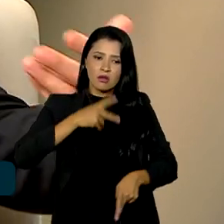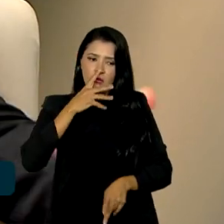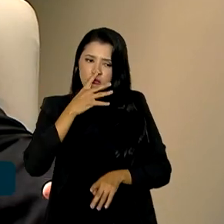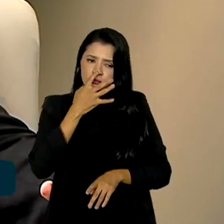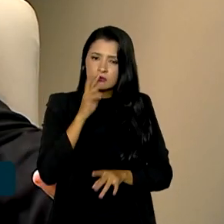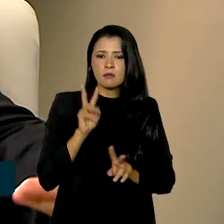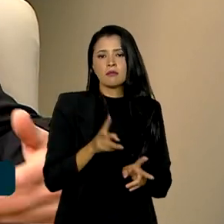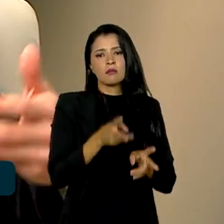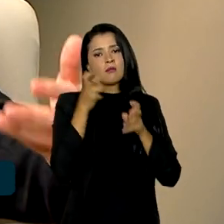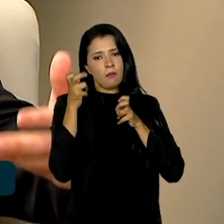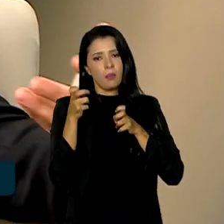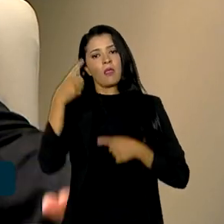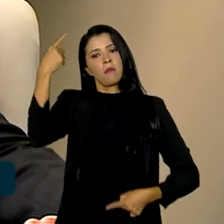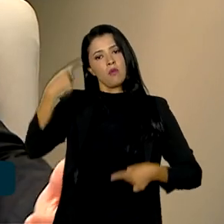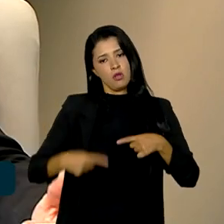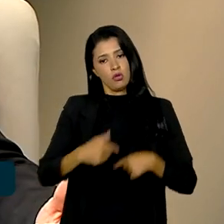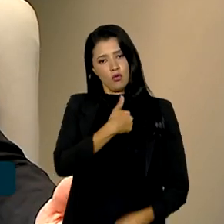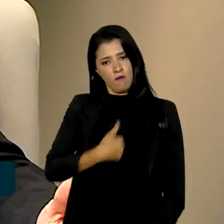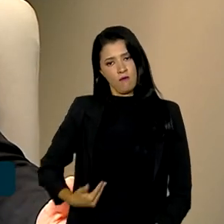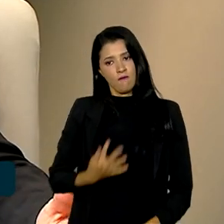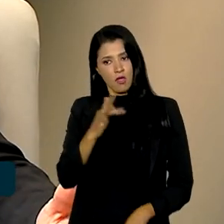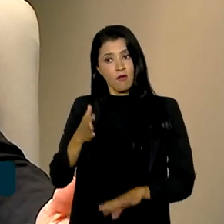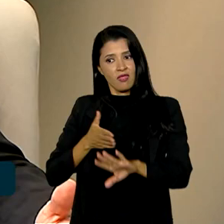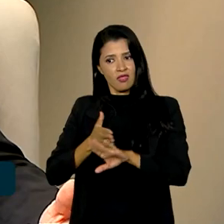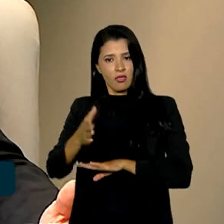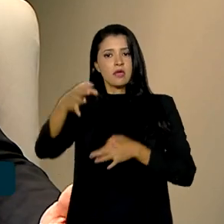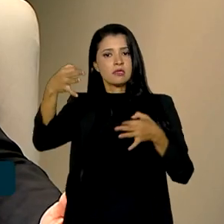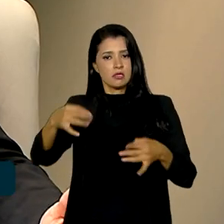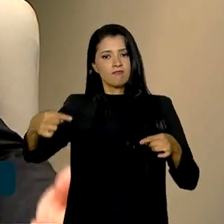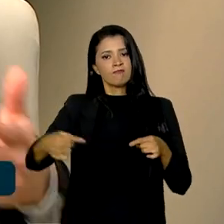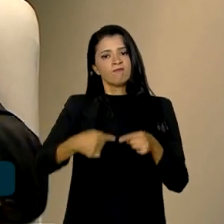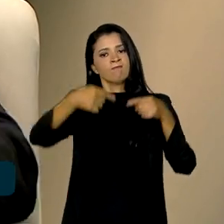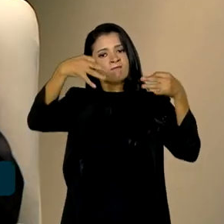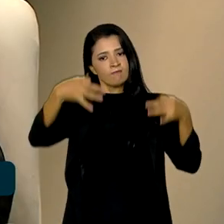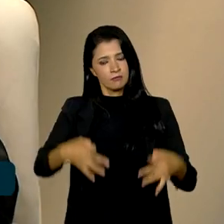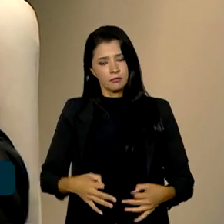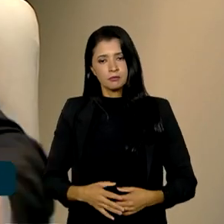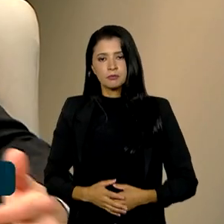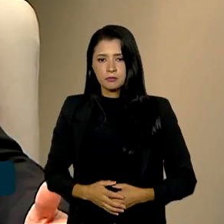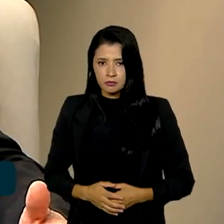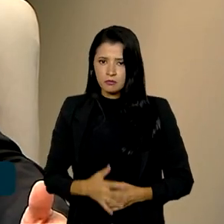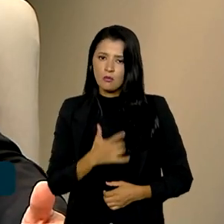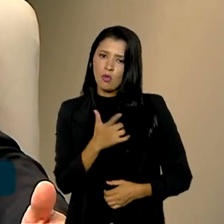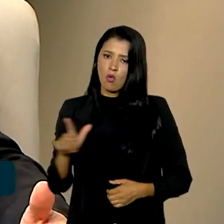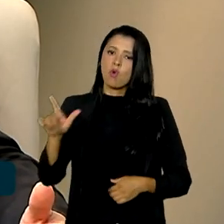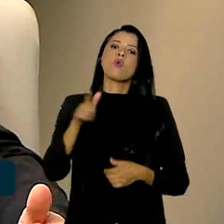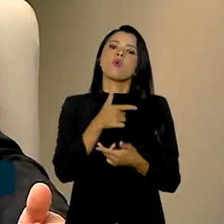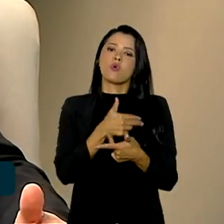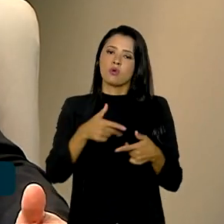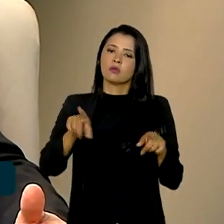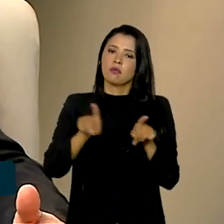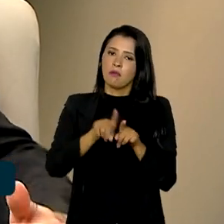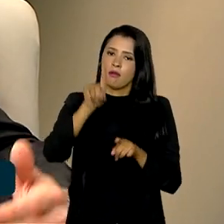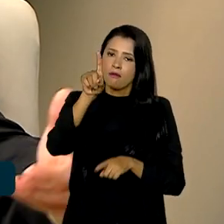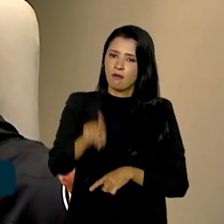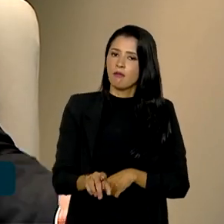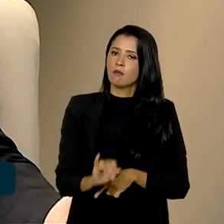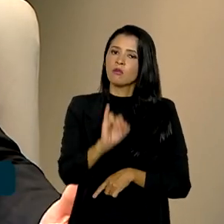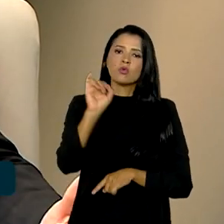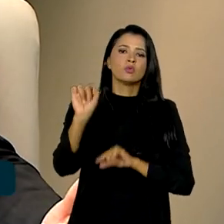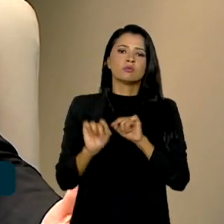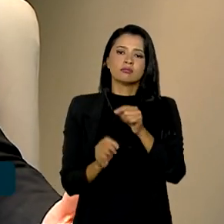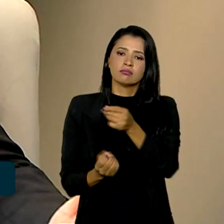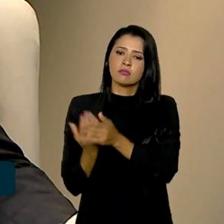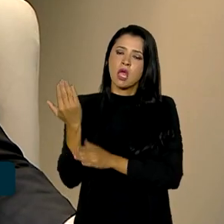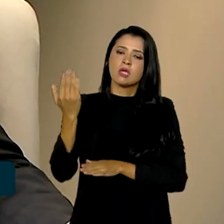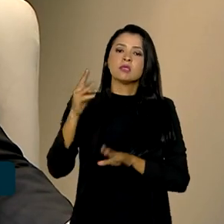as políticas do governo federal estão chegando da maneira adequada. Outra coisa que eu acho que é um marco bem relevante é a construção